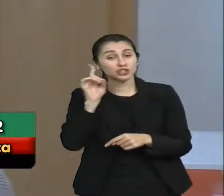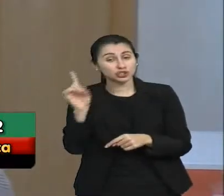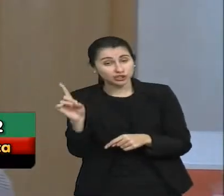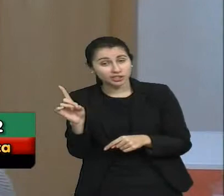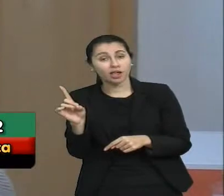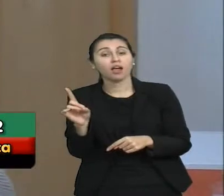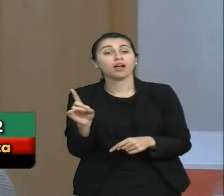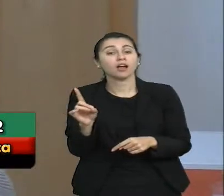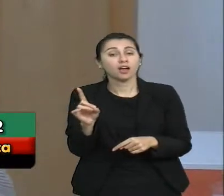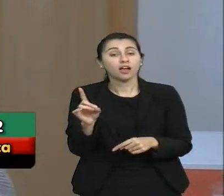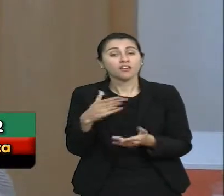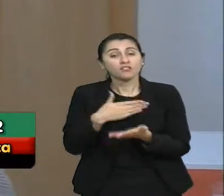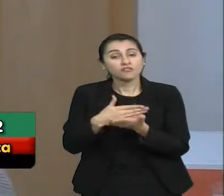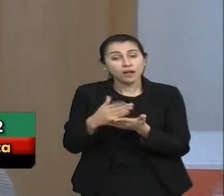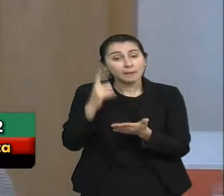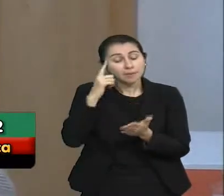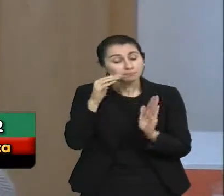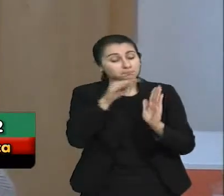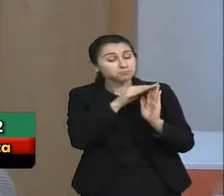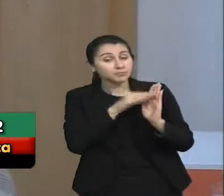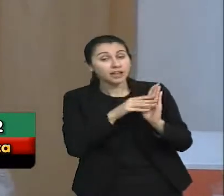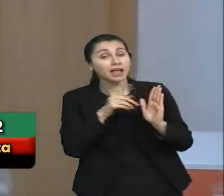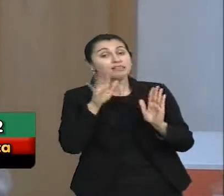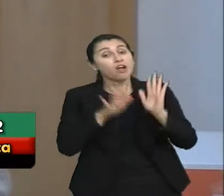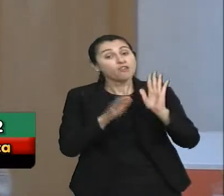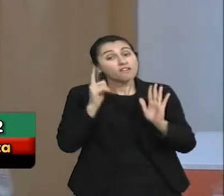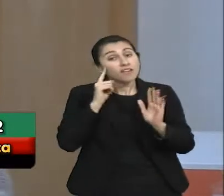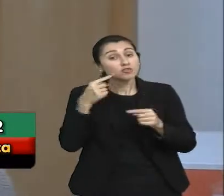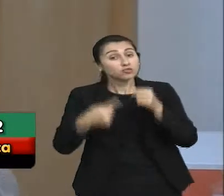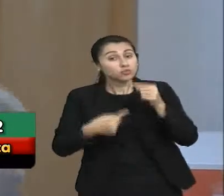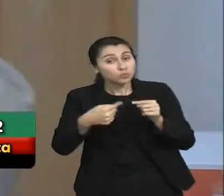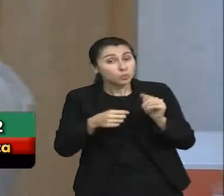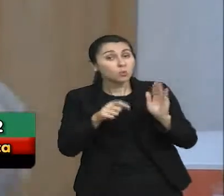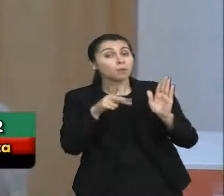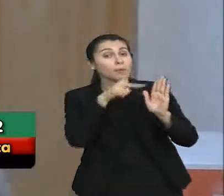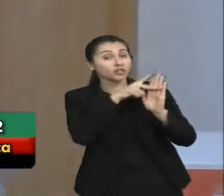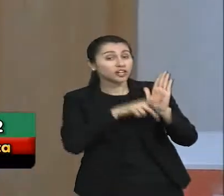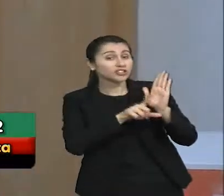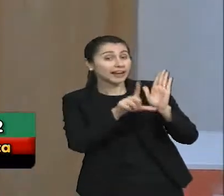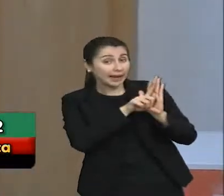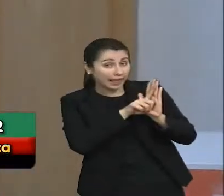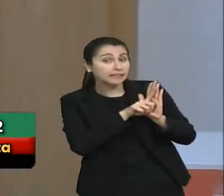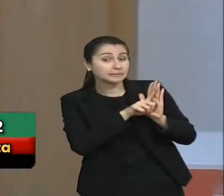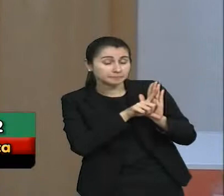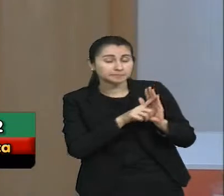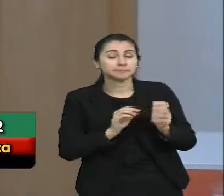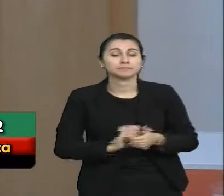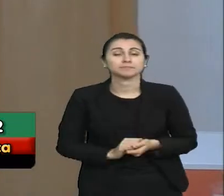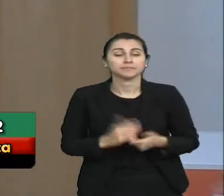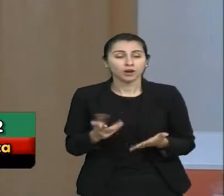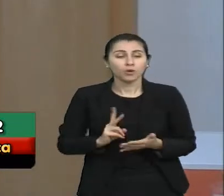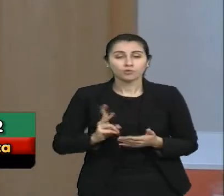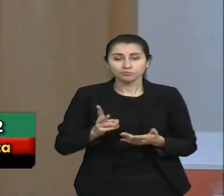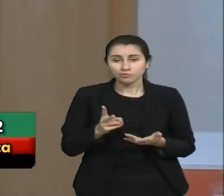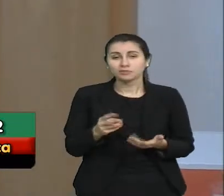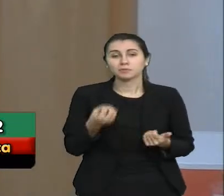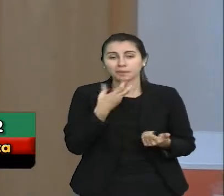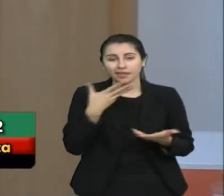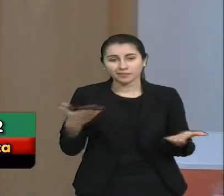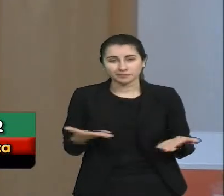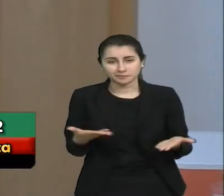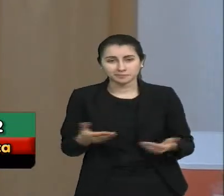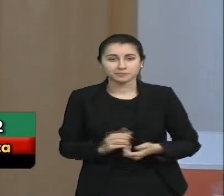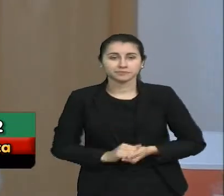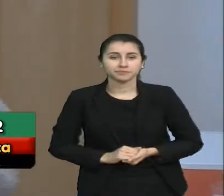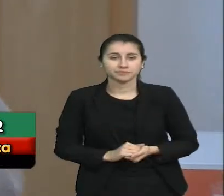para virar projeto de lei e dar os encaminhamentos que nós estaremos sempre à disposição. E